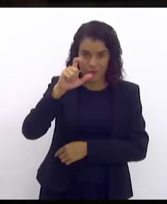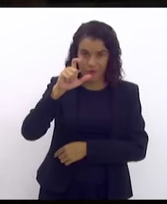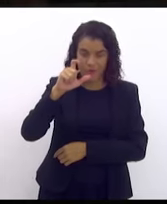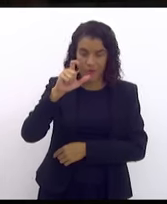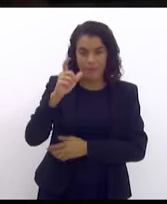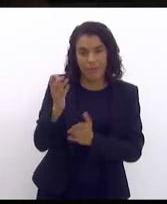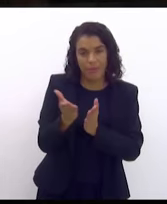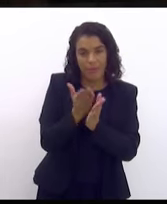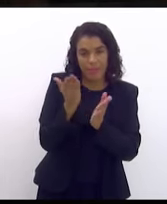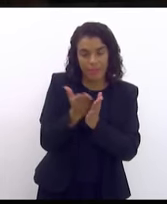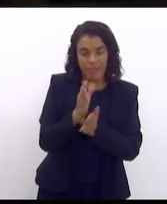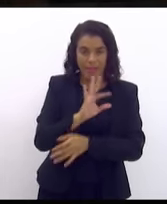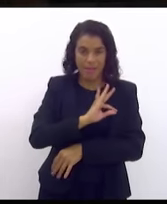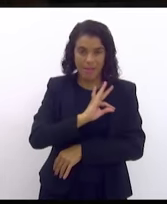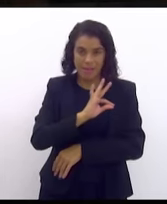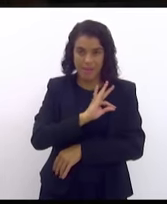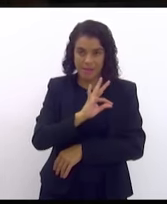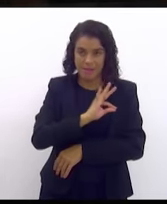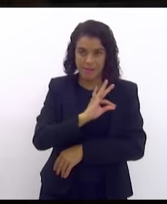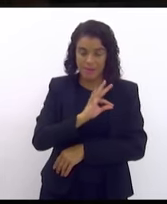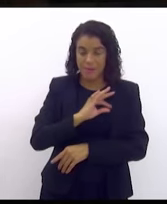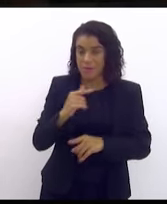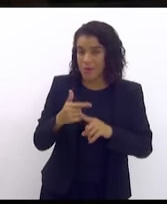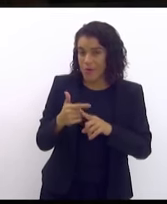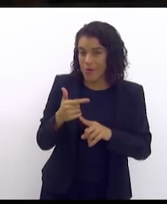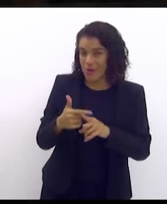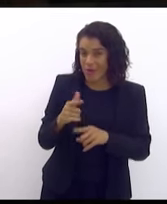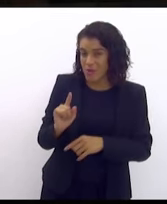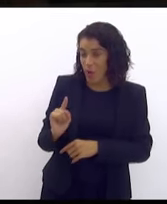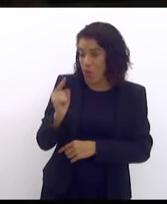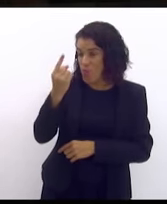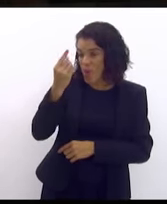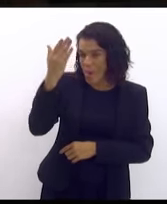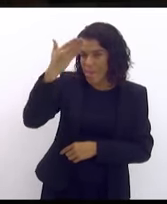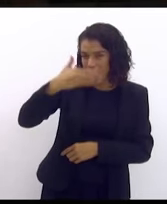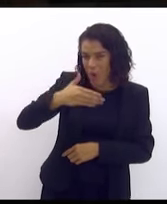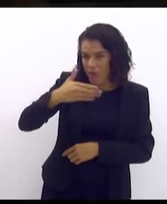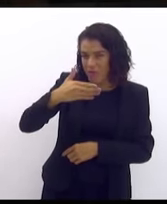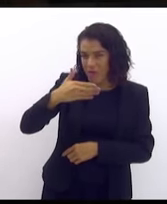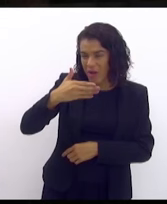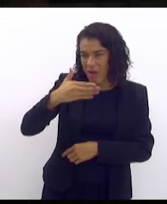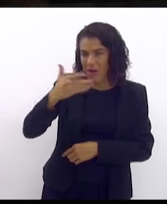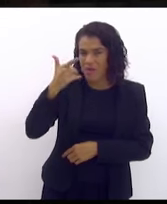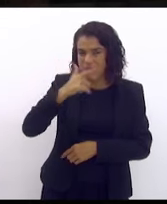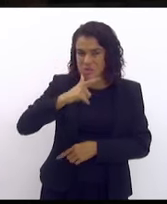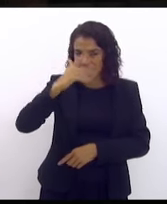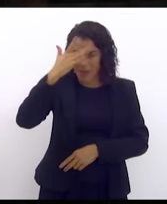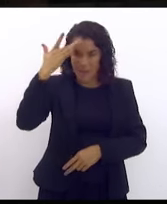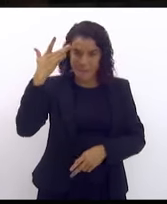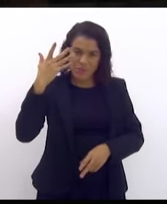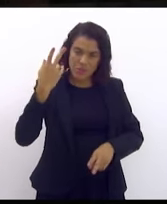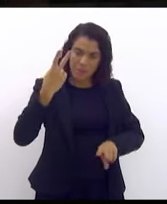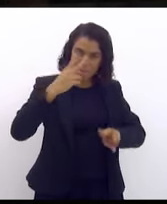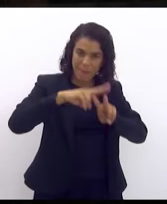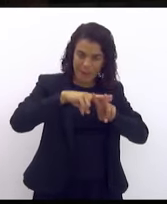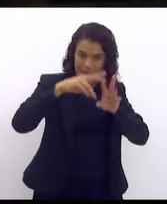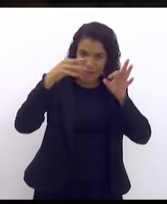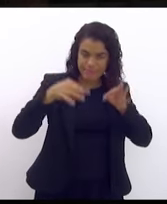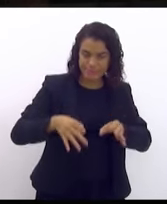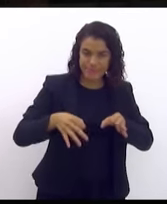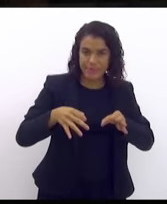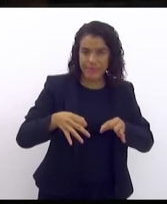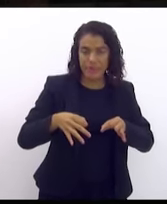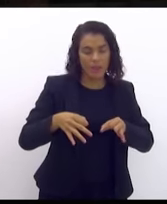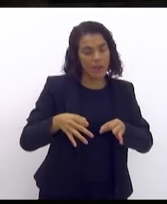reconhecimento fotográfico única e exclusivamente para prender criminoso ele recaía